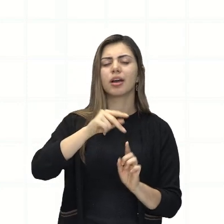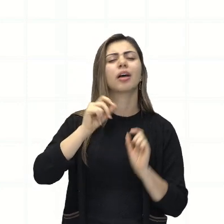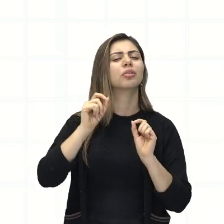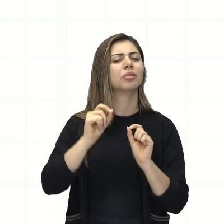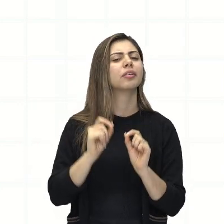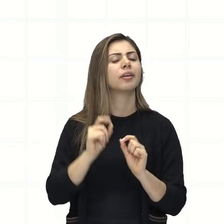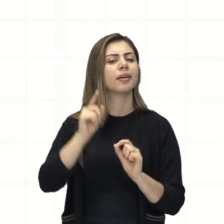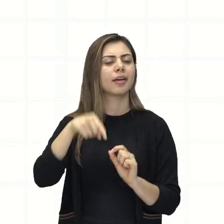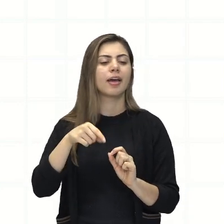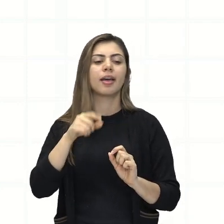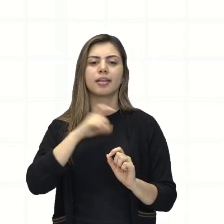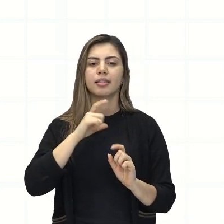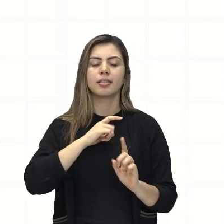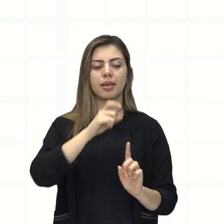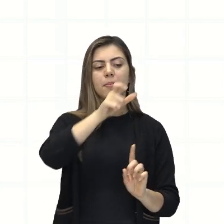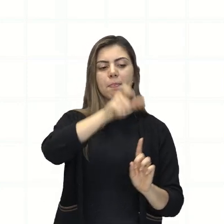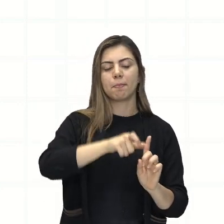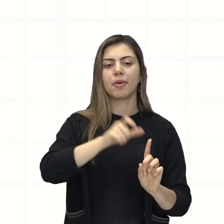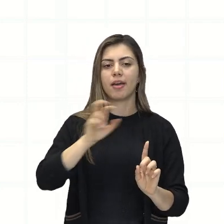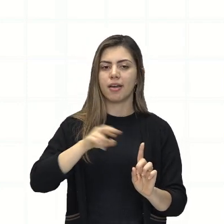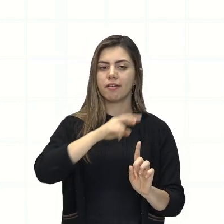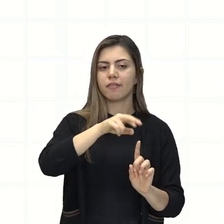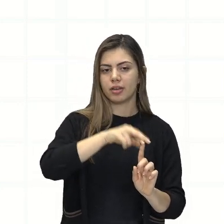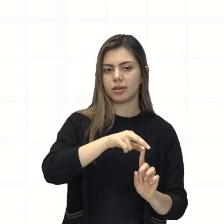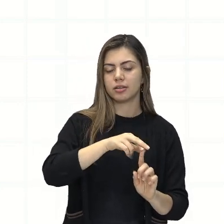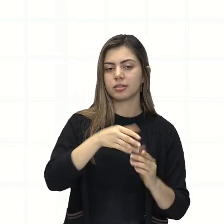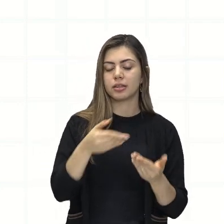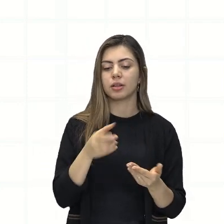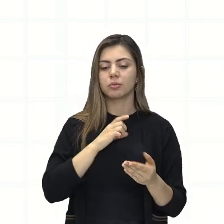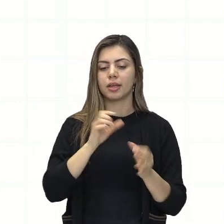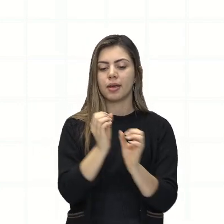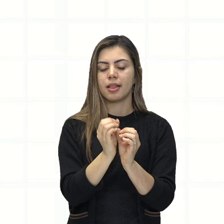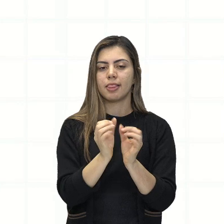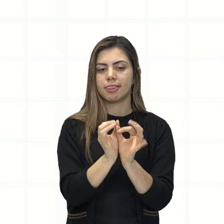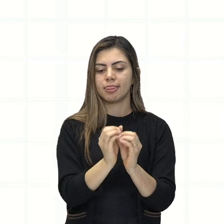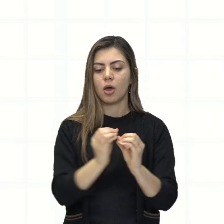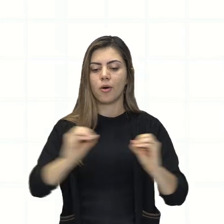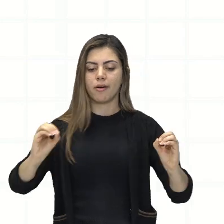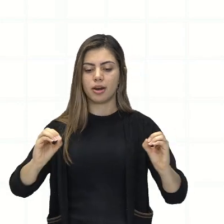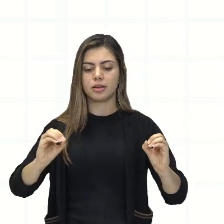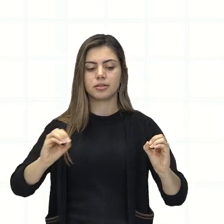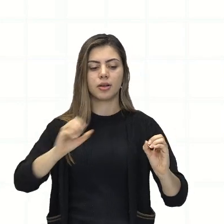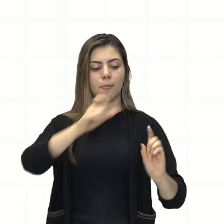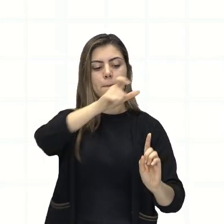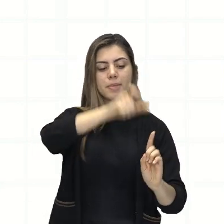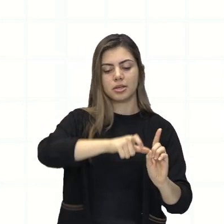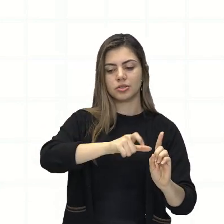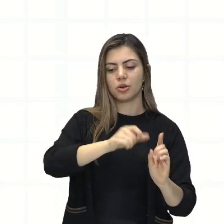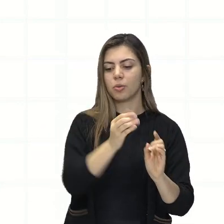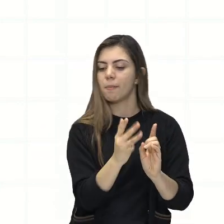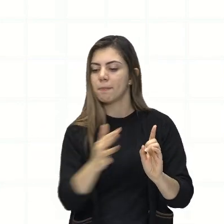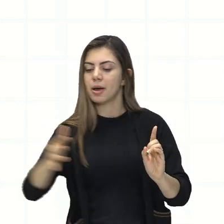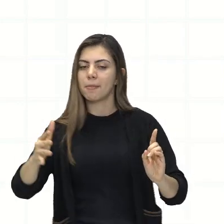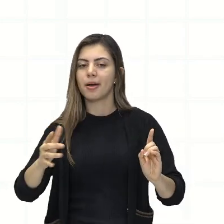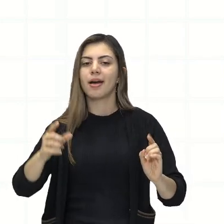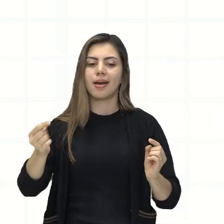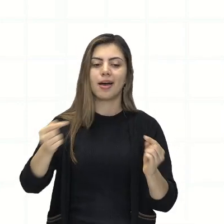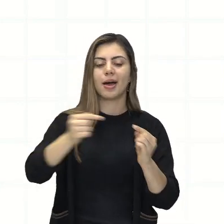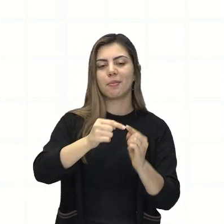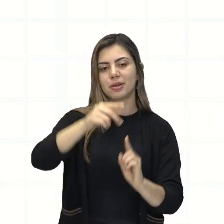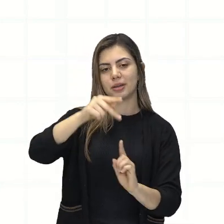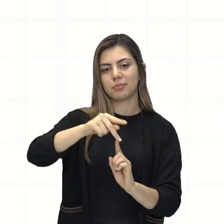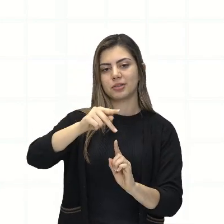refere ao sujeito. Encontrou o sujeito, o que restou da frase vai ser o predicado. E ele sempre